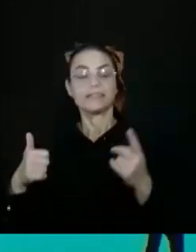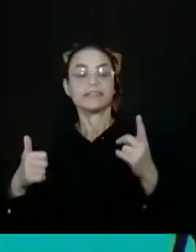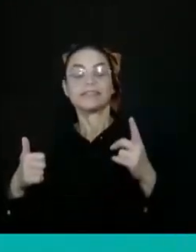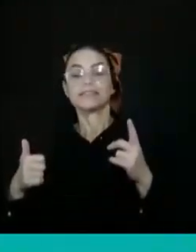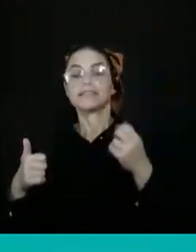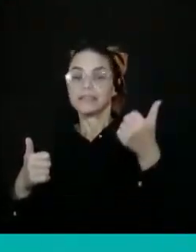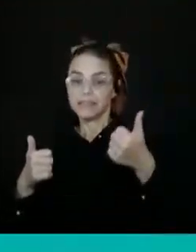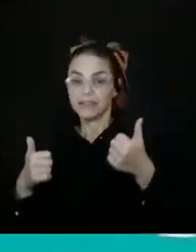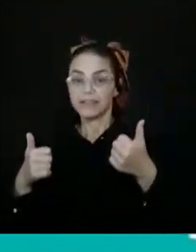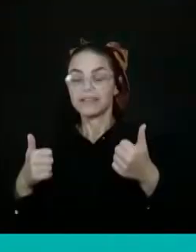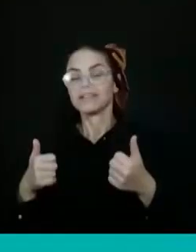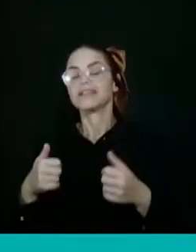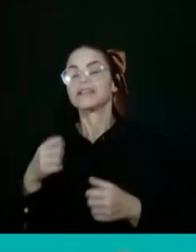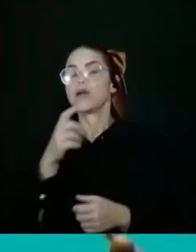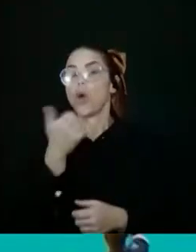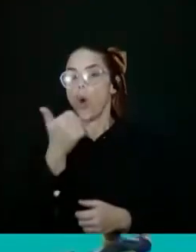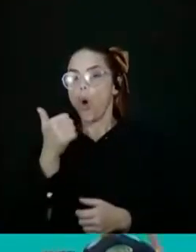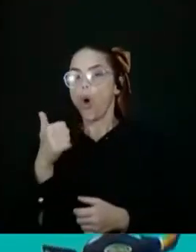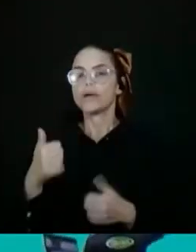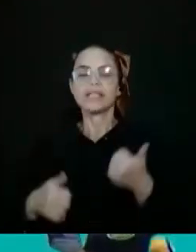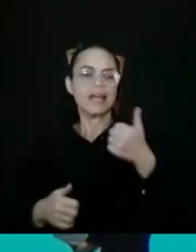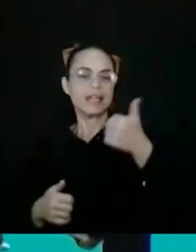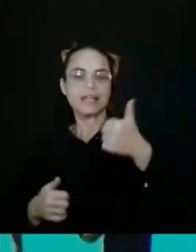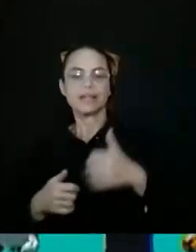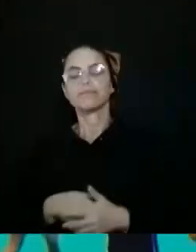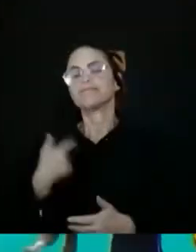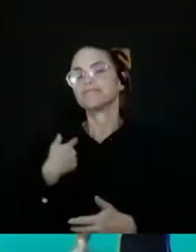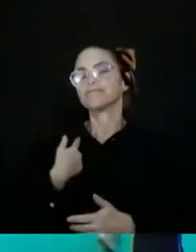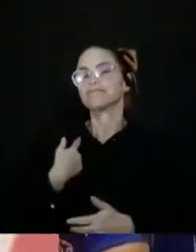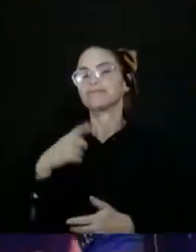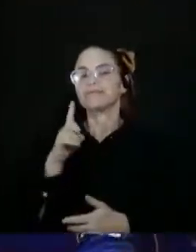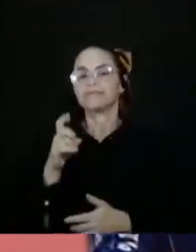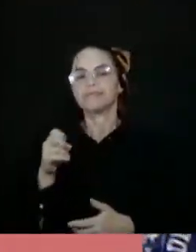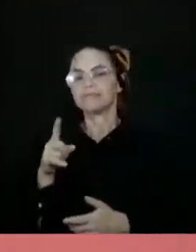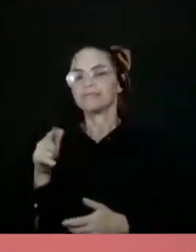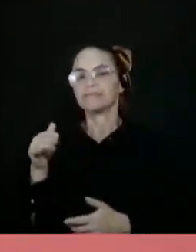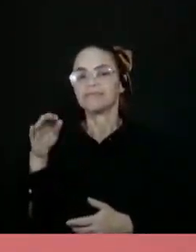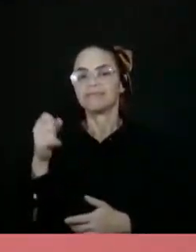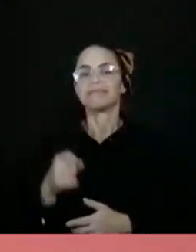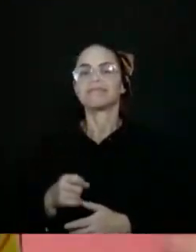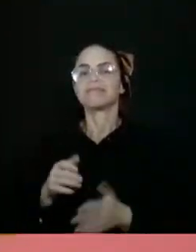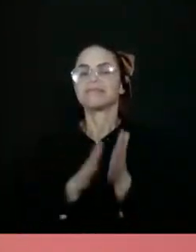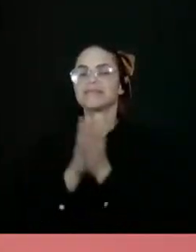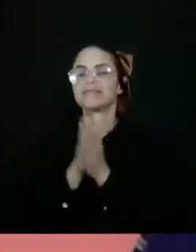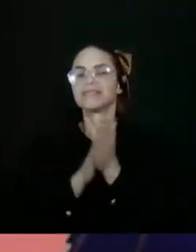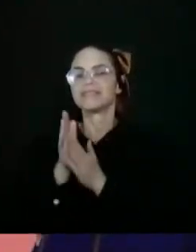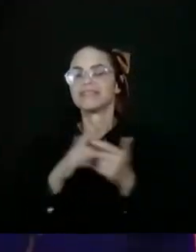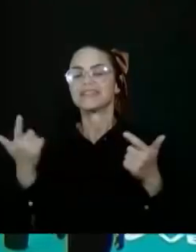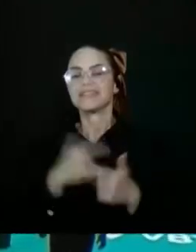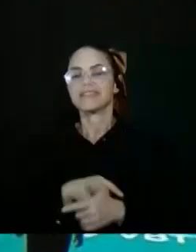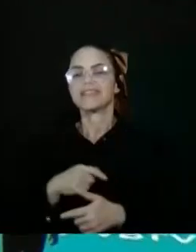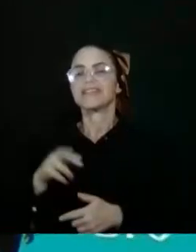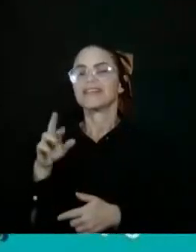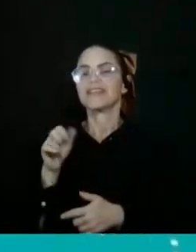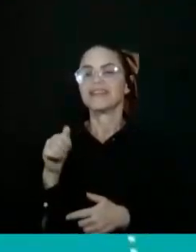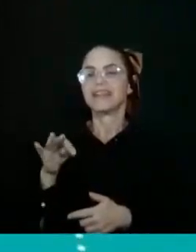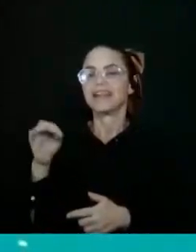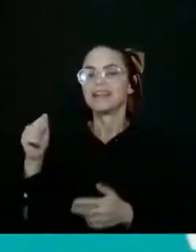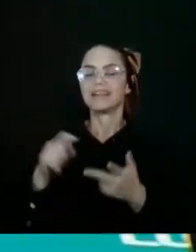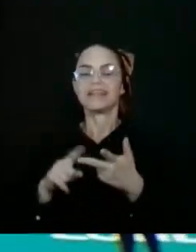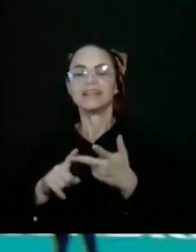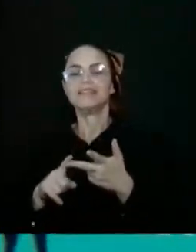bola teimava em não cair, mas Douglas Souza explorou muito bem o bloqueio do Renata. E o